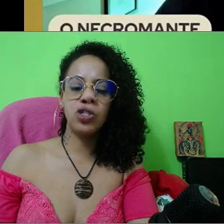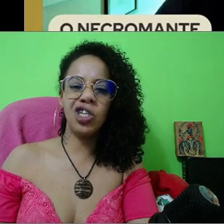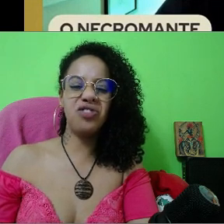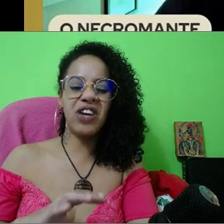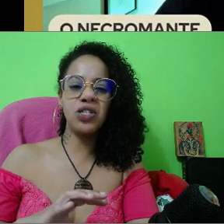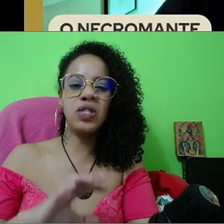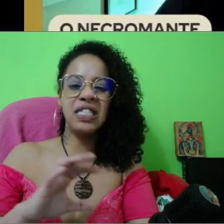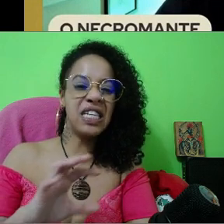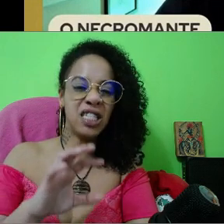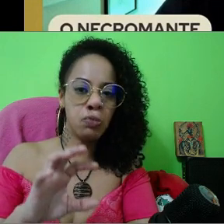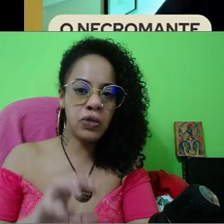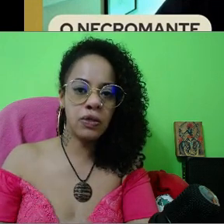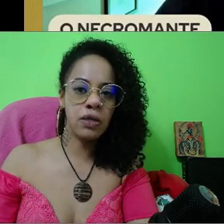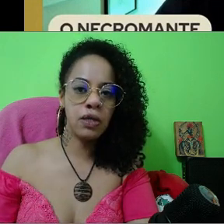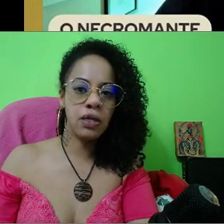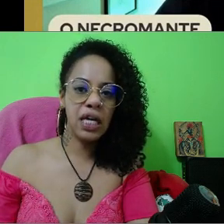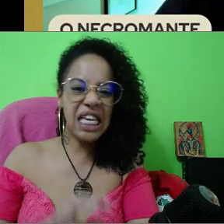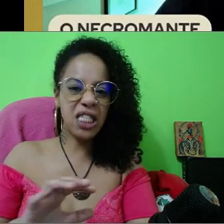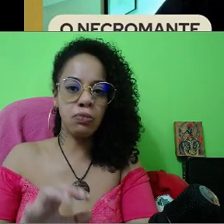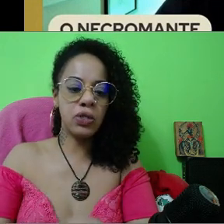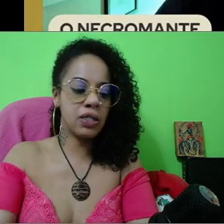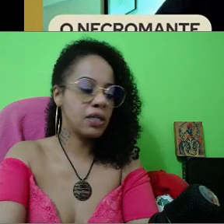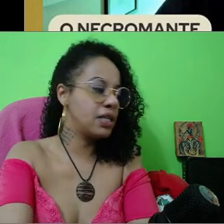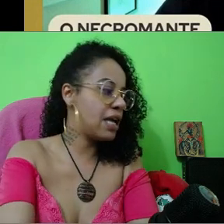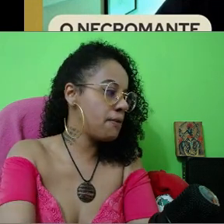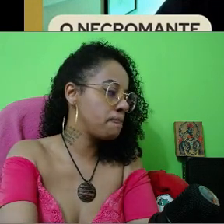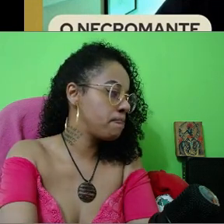de diversos ismos